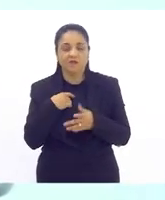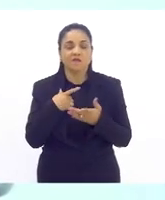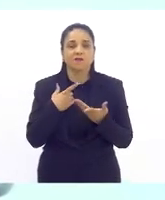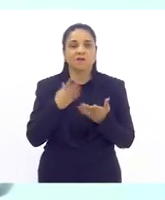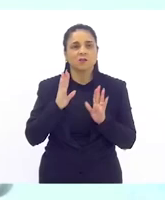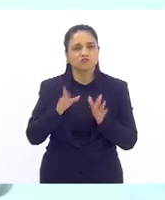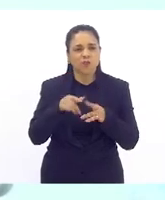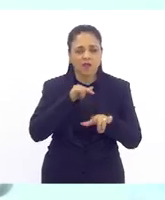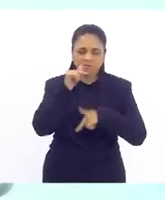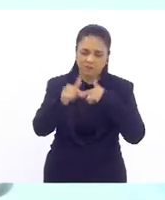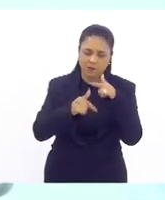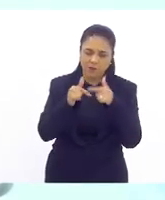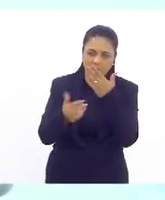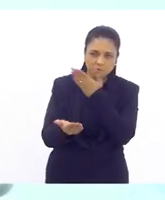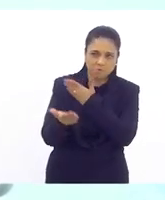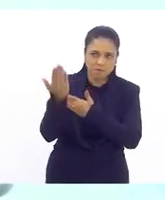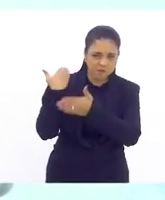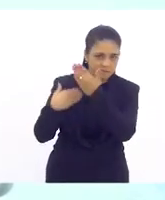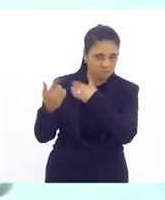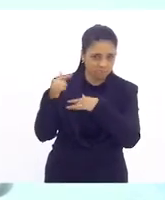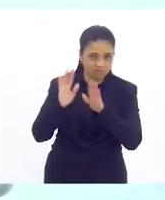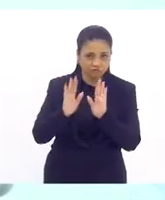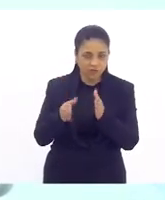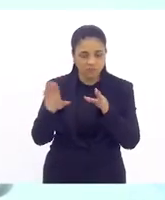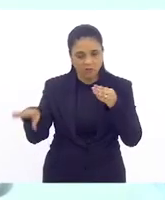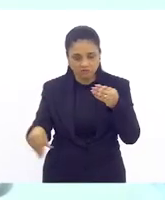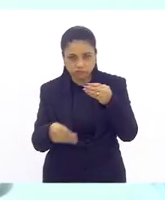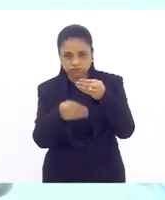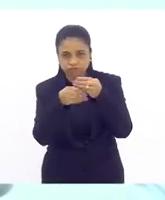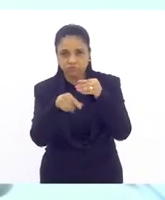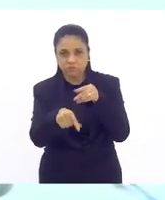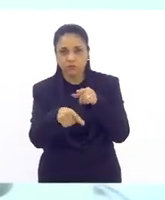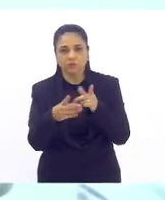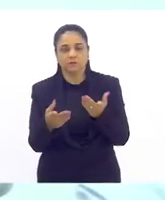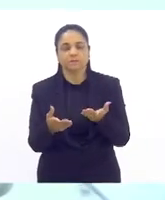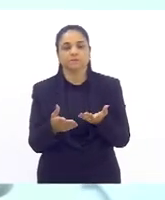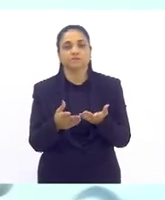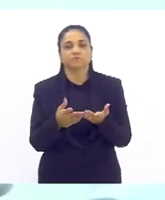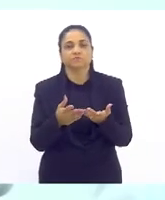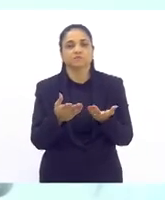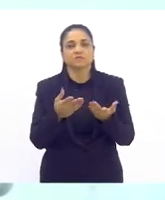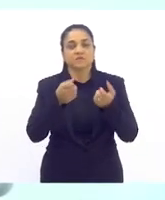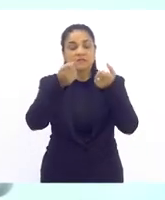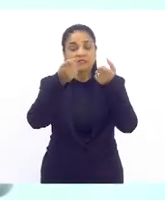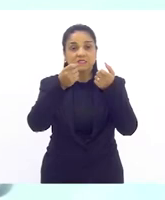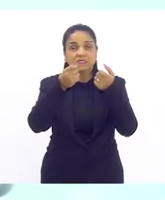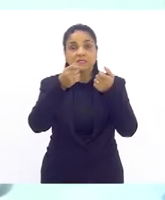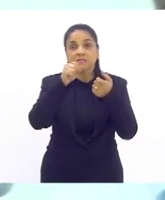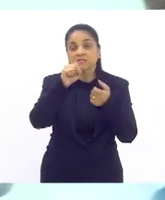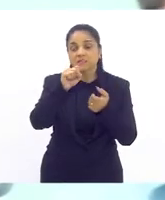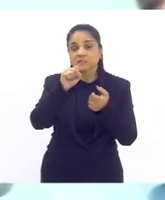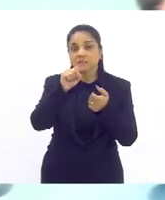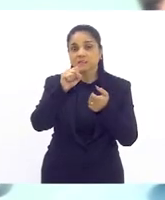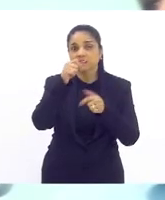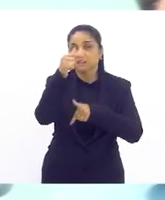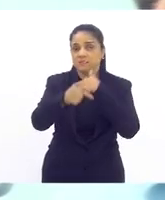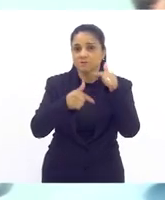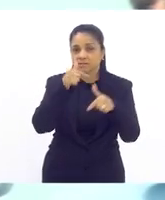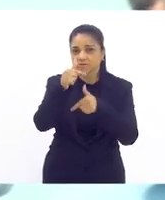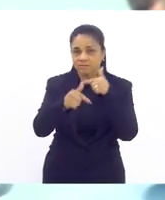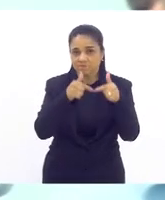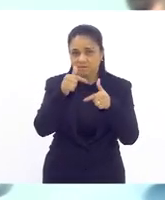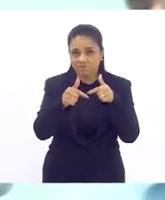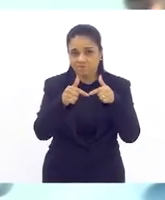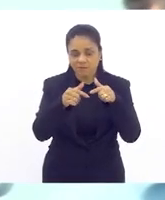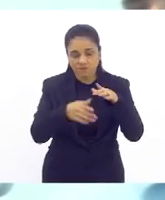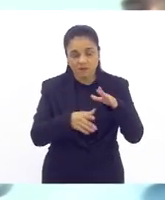que eu trabalhei no passado e queria saber se tava incluído ou não nesse item que tava serviço desassoreamento